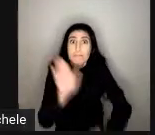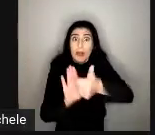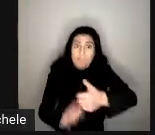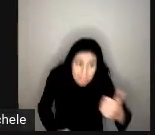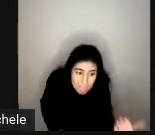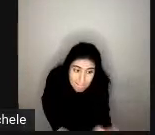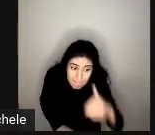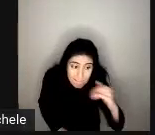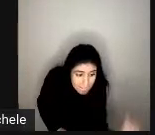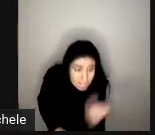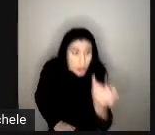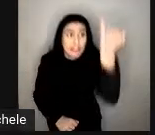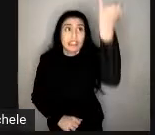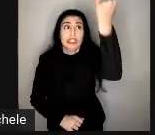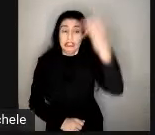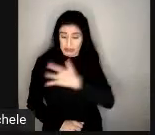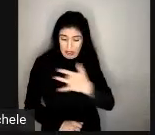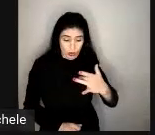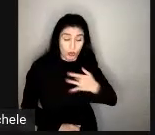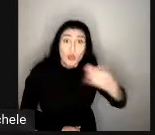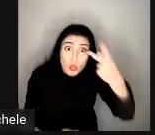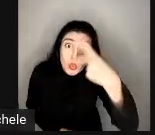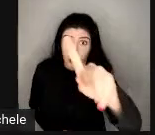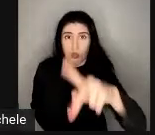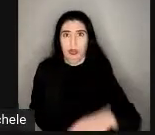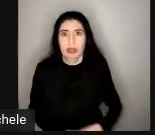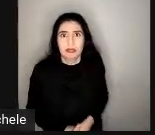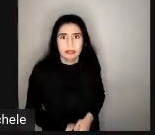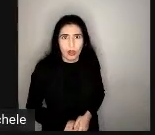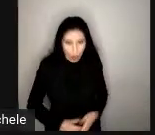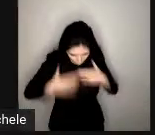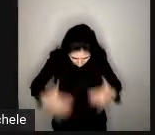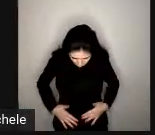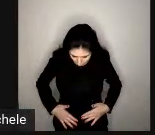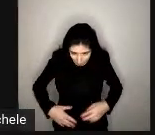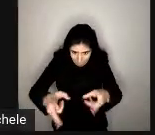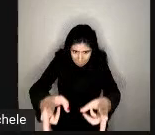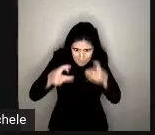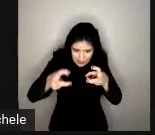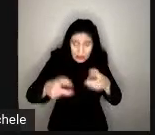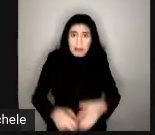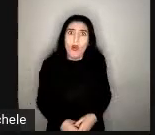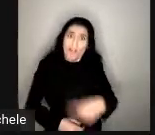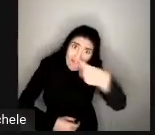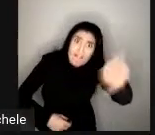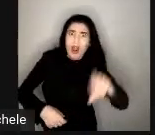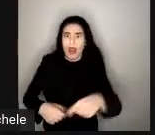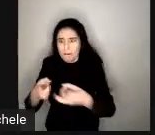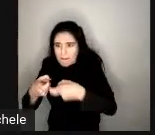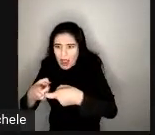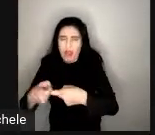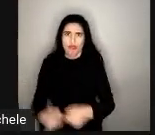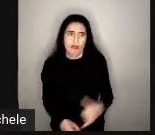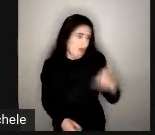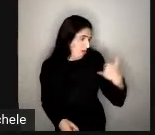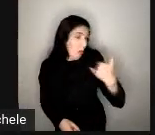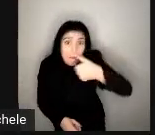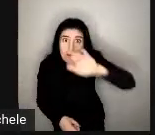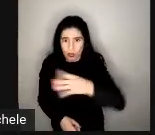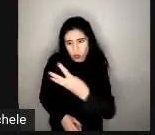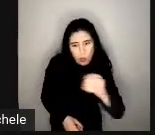corpo avisou, vá correr. Você tem mais de 40 anos, faça todos os